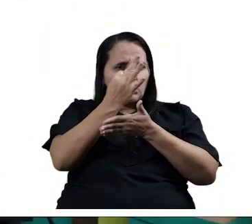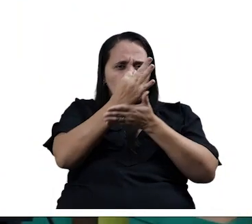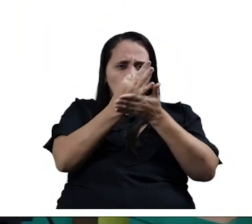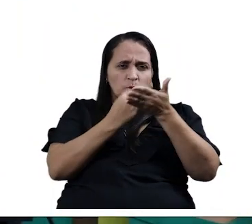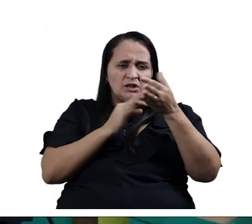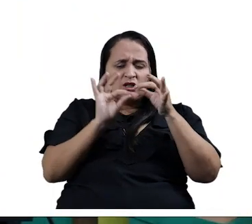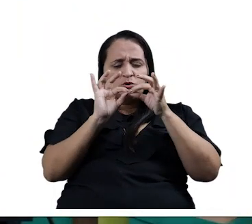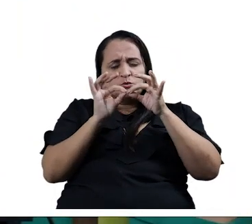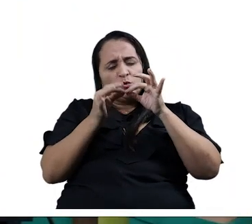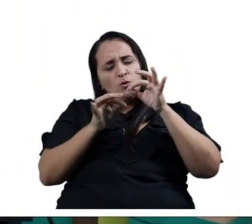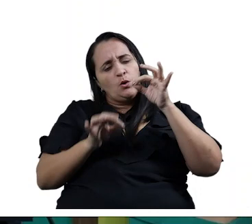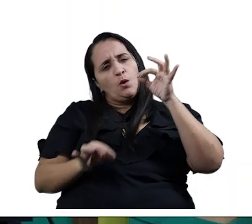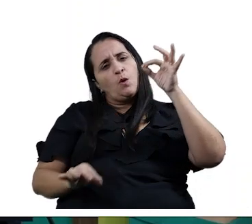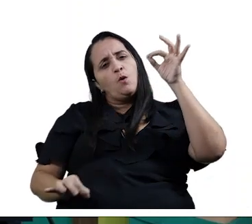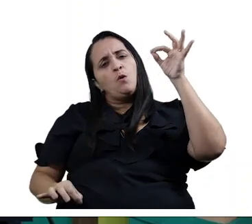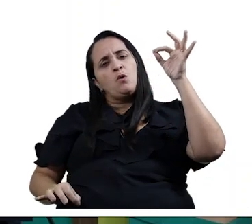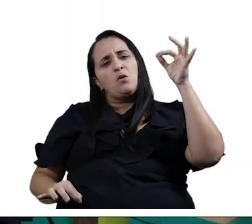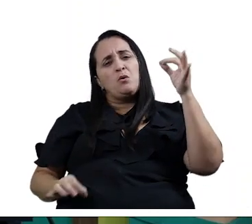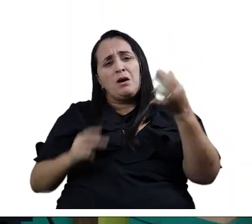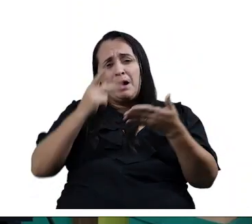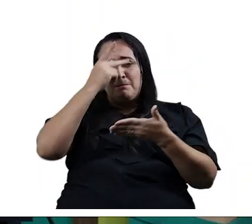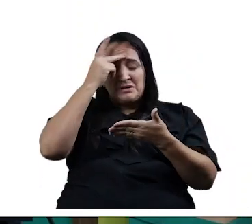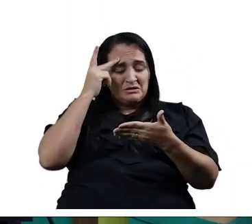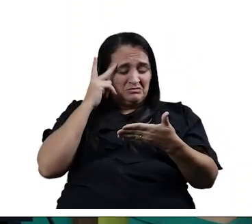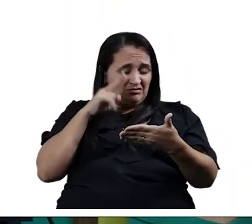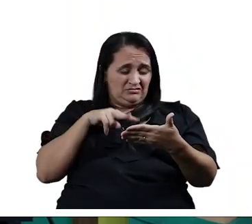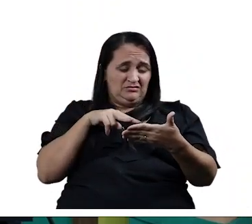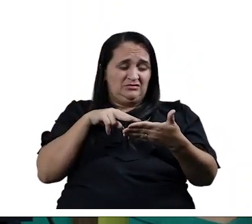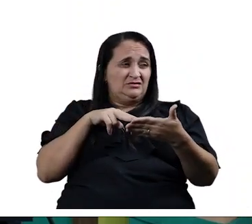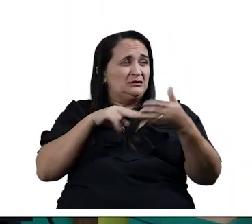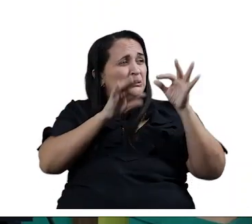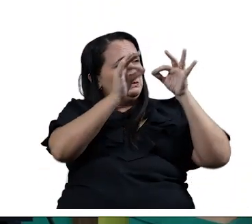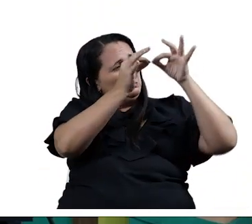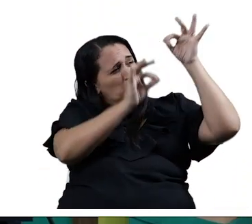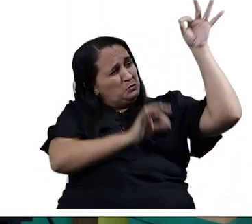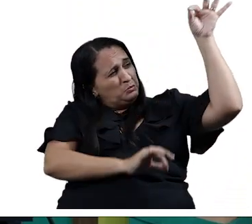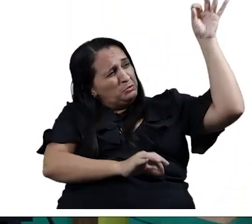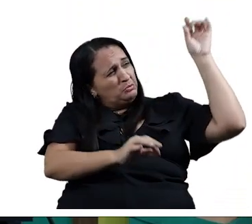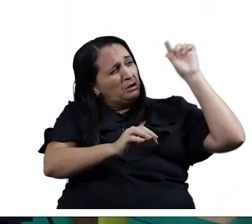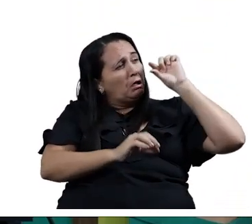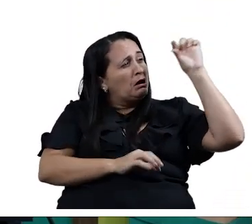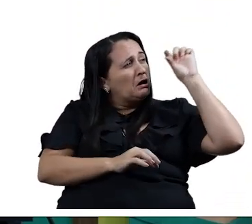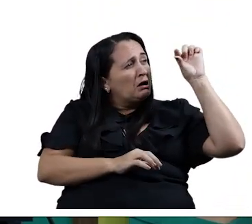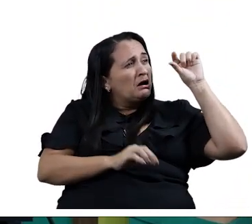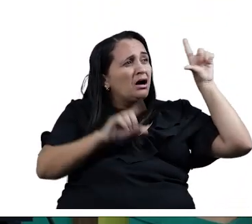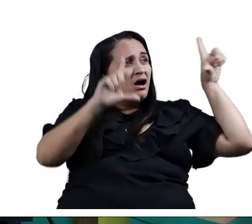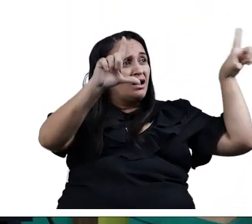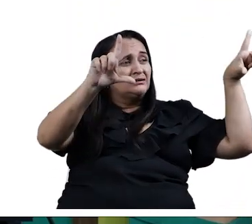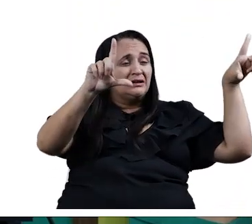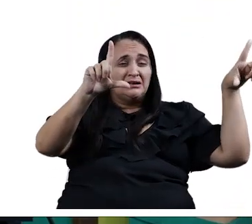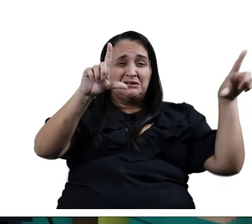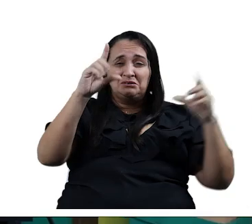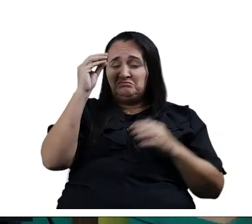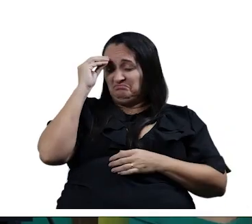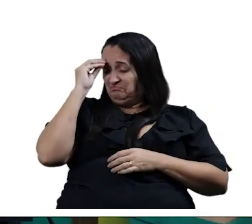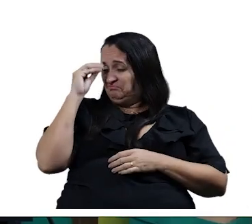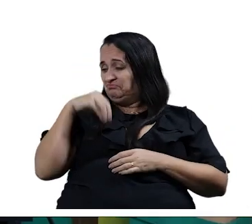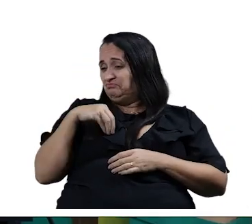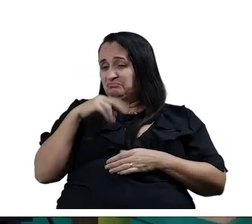texto muito longo, a pessoa vai ficar com preguiça de ler e você vai ter que botar uma letra